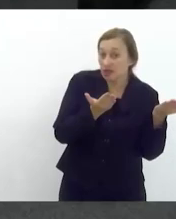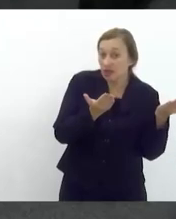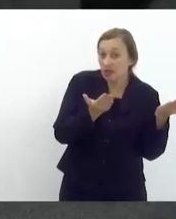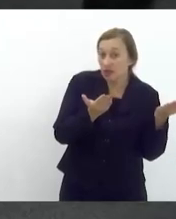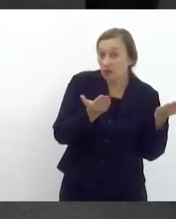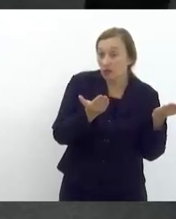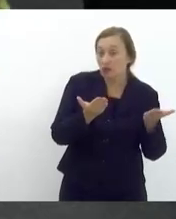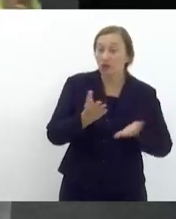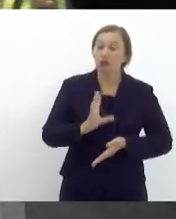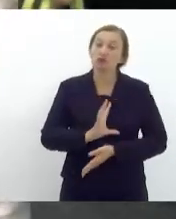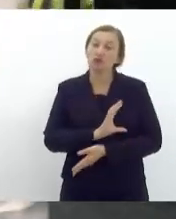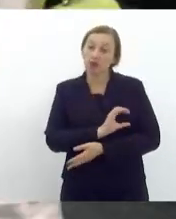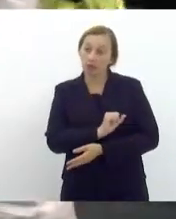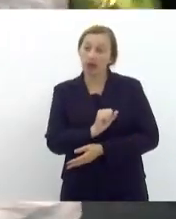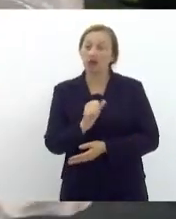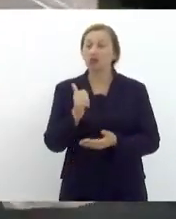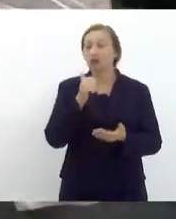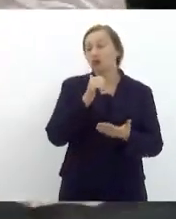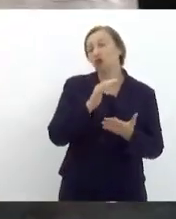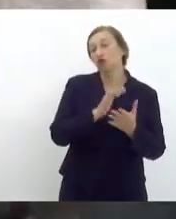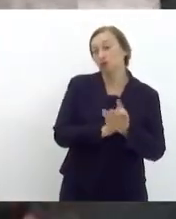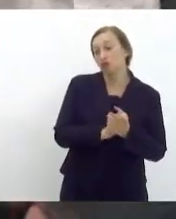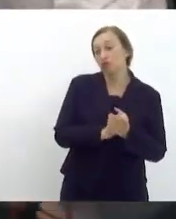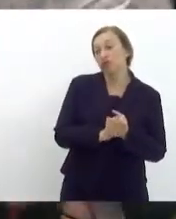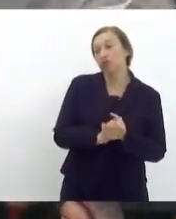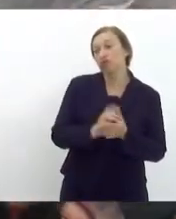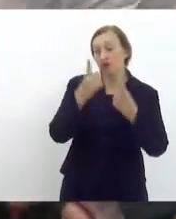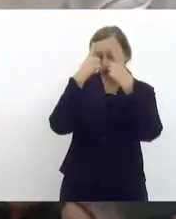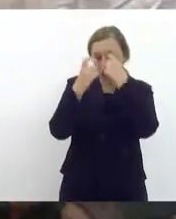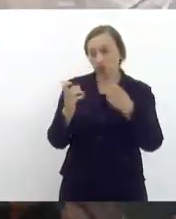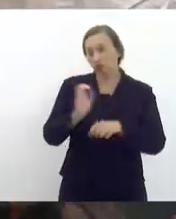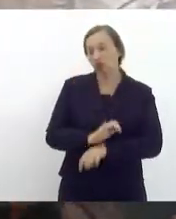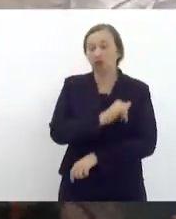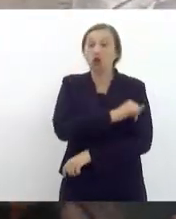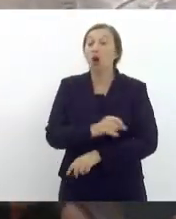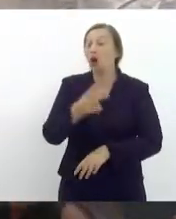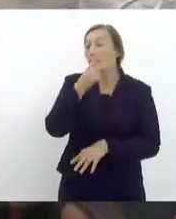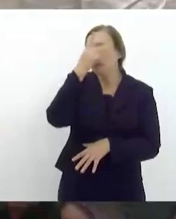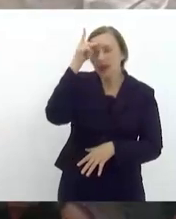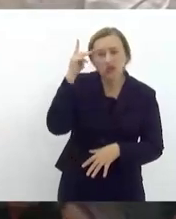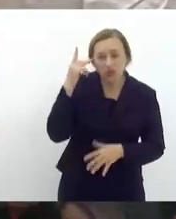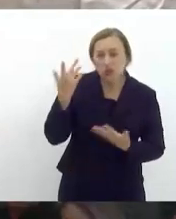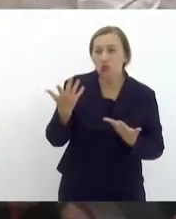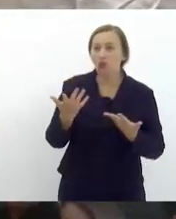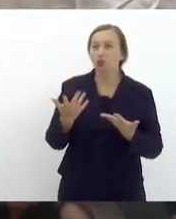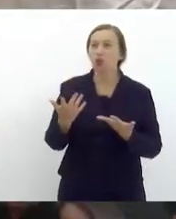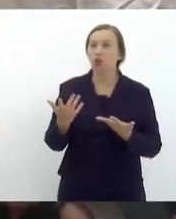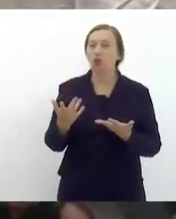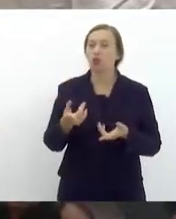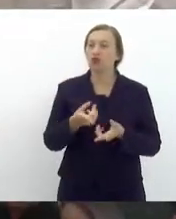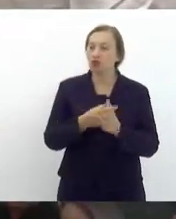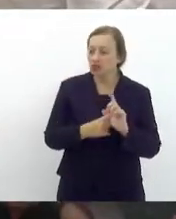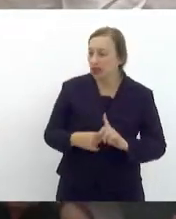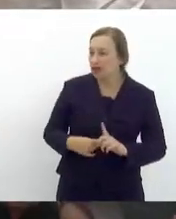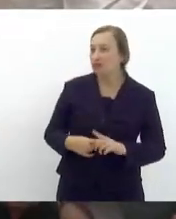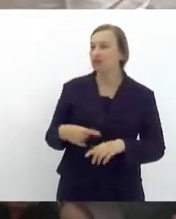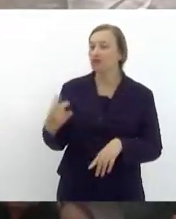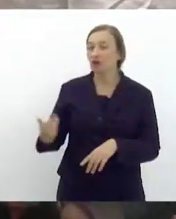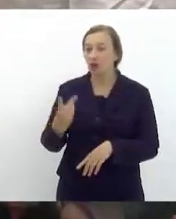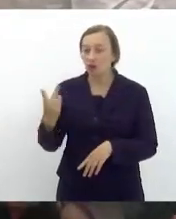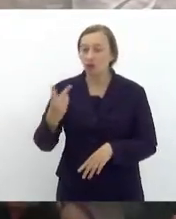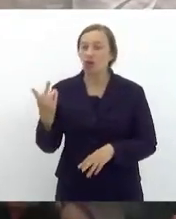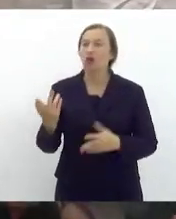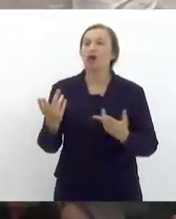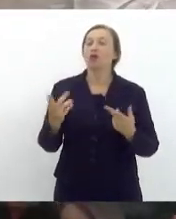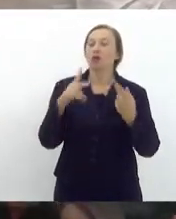entes queridos aí pra violência do Estado do Rio de Janeiro São pessoas que devem dignidade humana e que